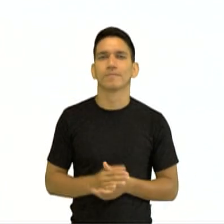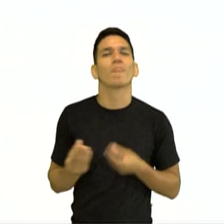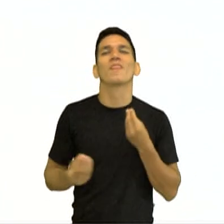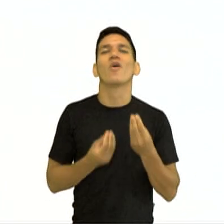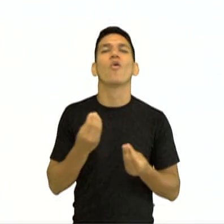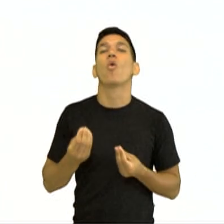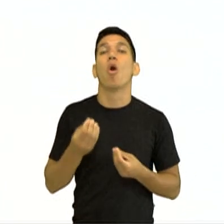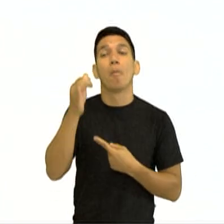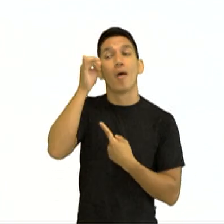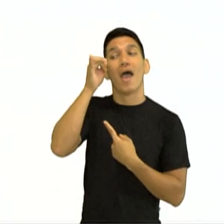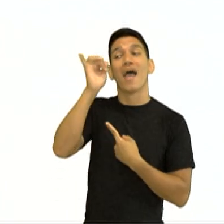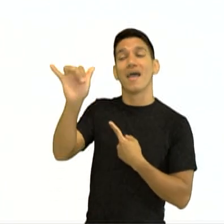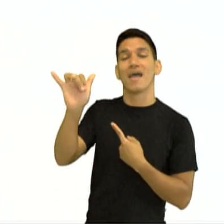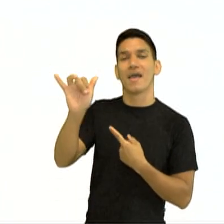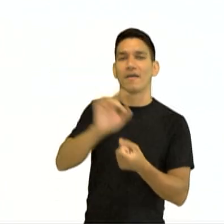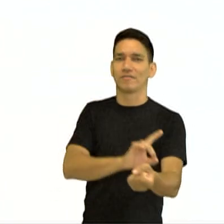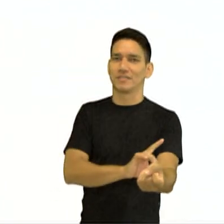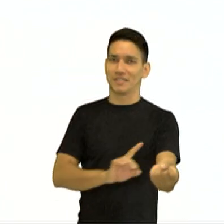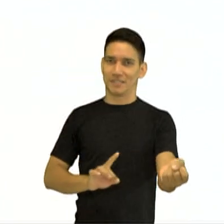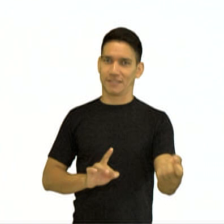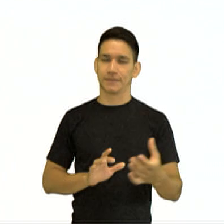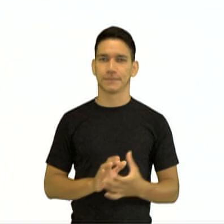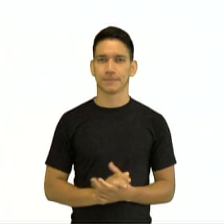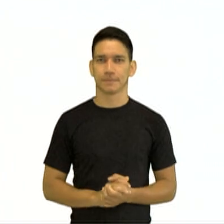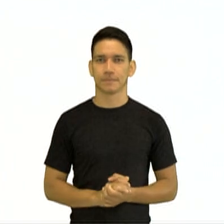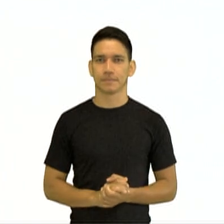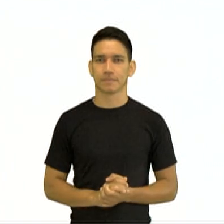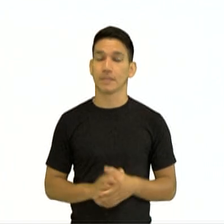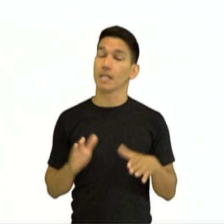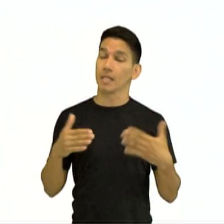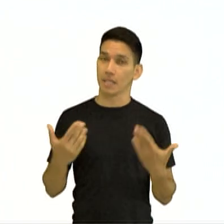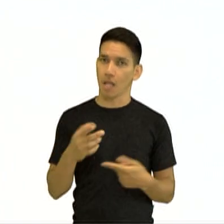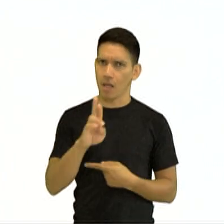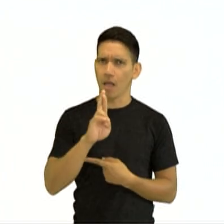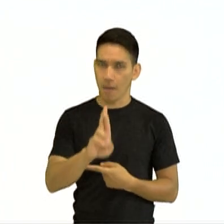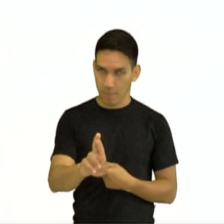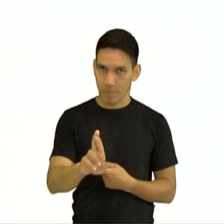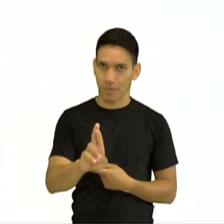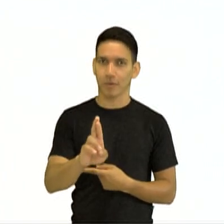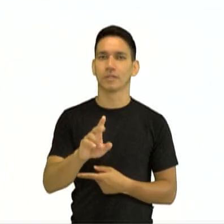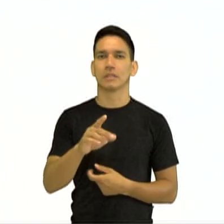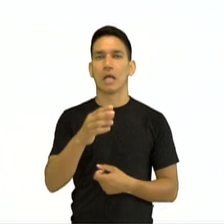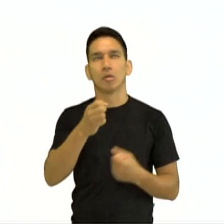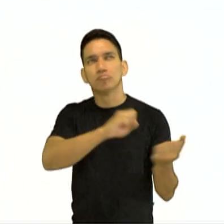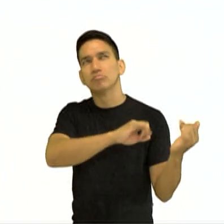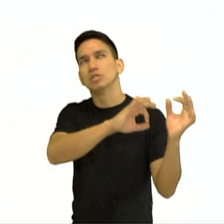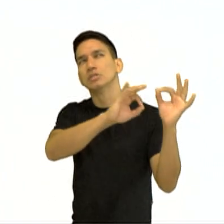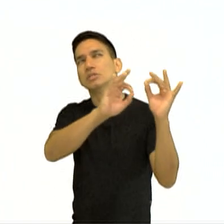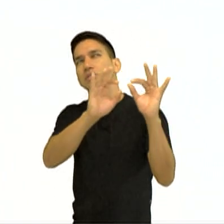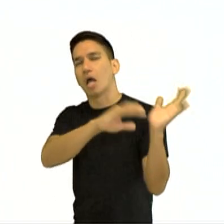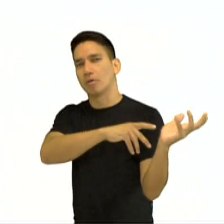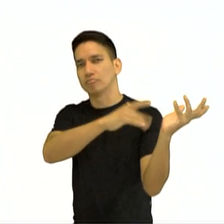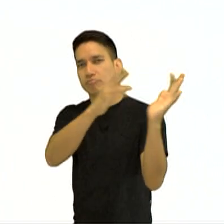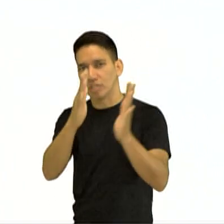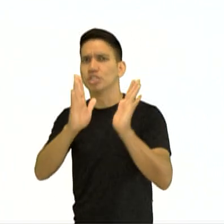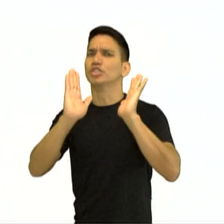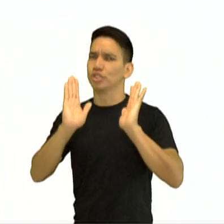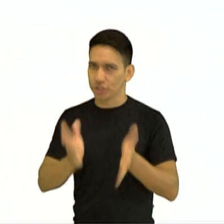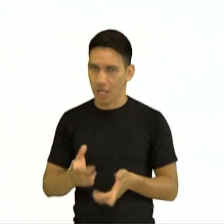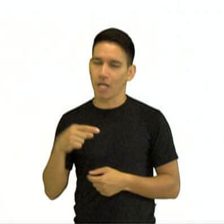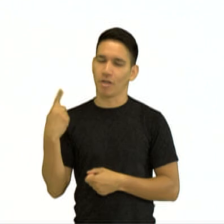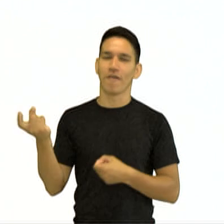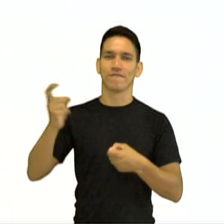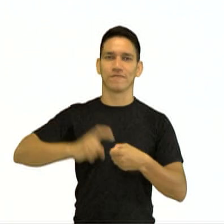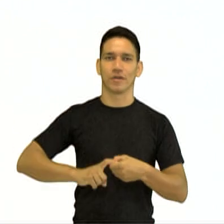pode evitar ter diabetes? Então, responde aí com base naquilo que você já conhece e nós